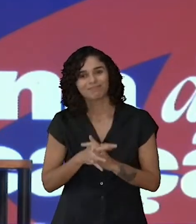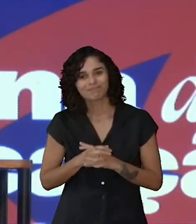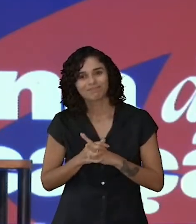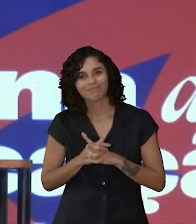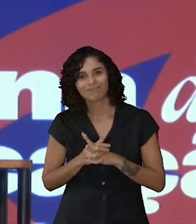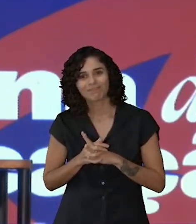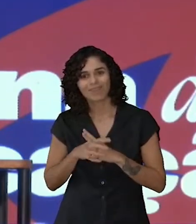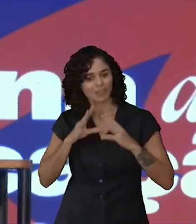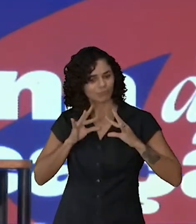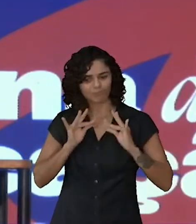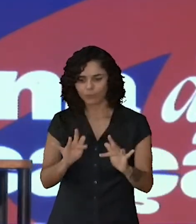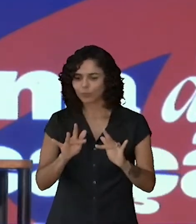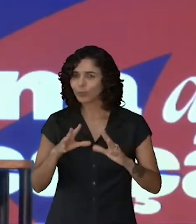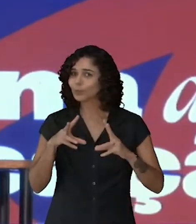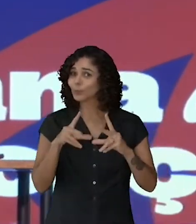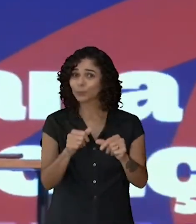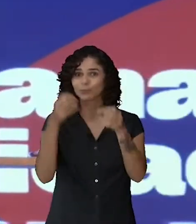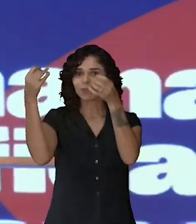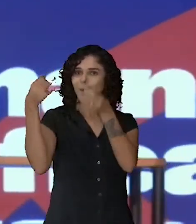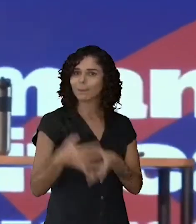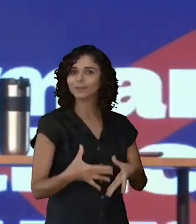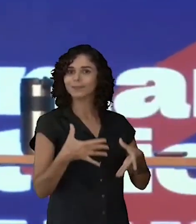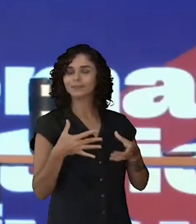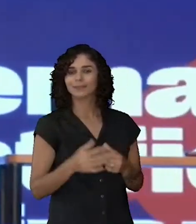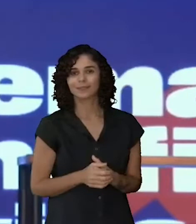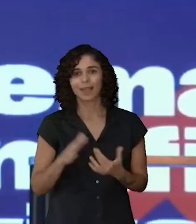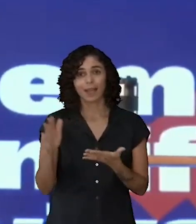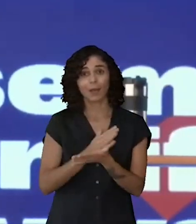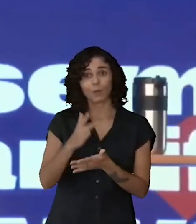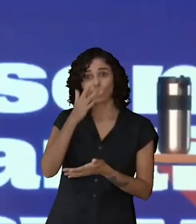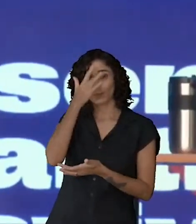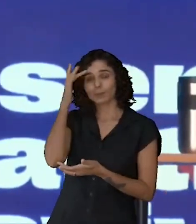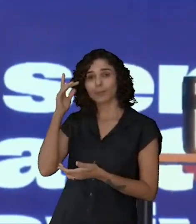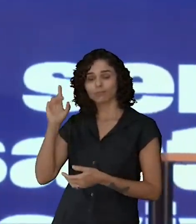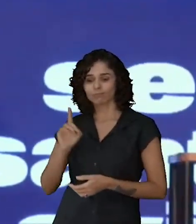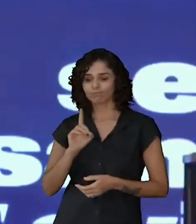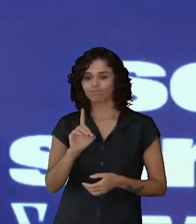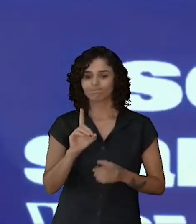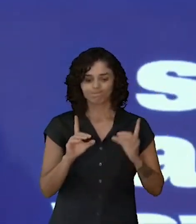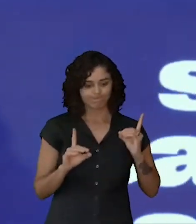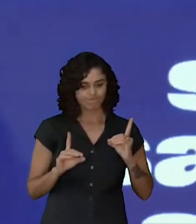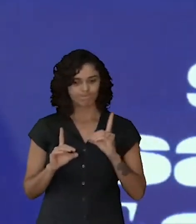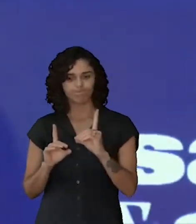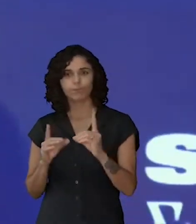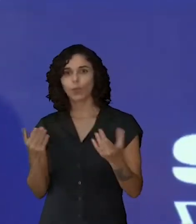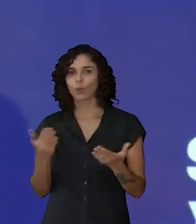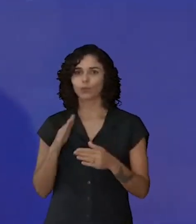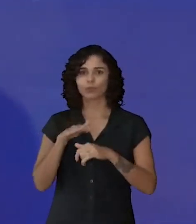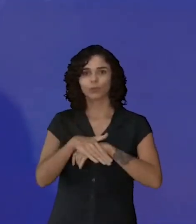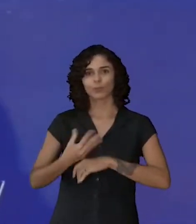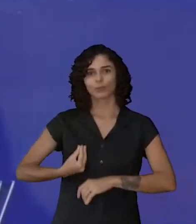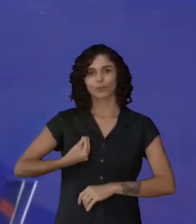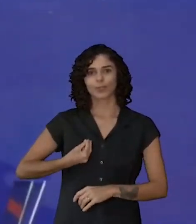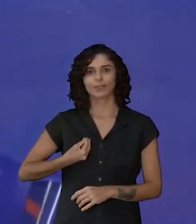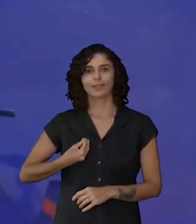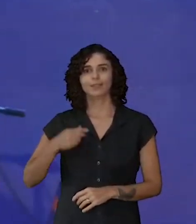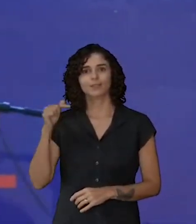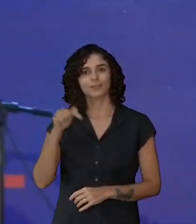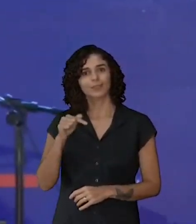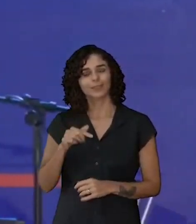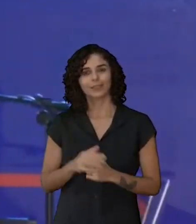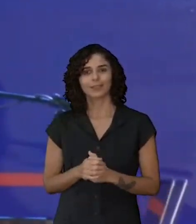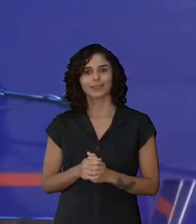Algumas pessoas vieram para Jesus, e estão aqui nessa noite, que